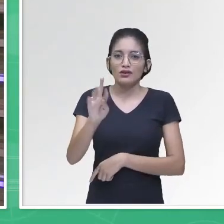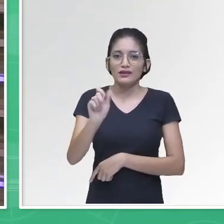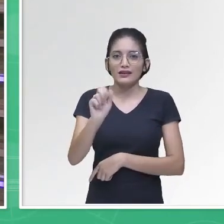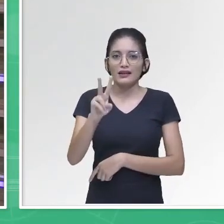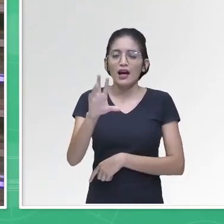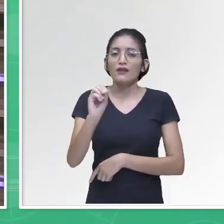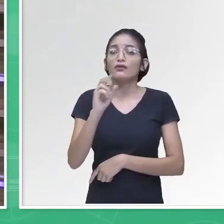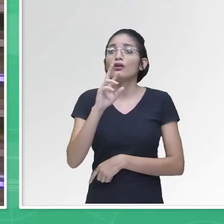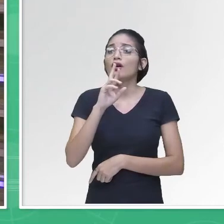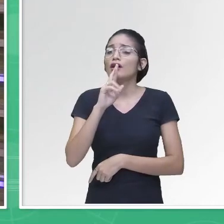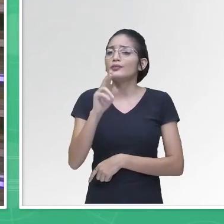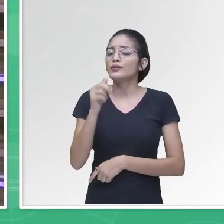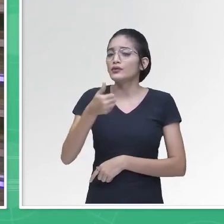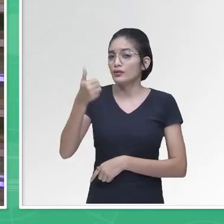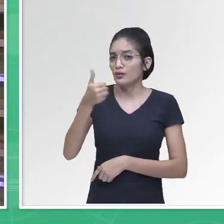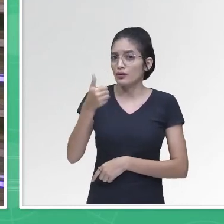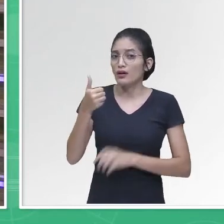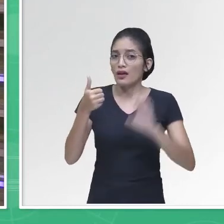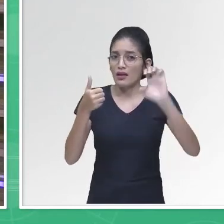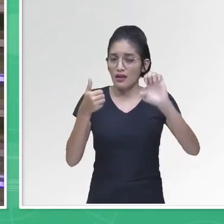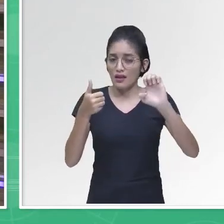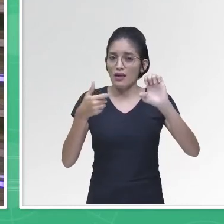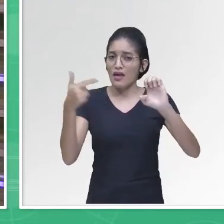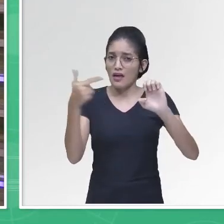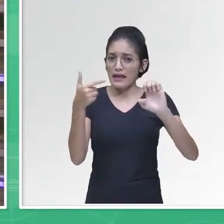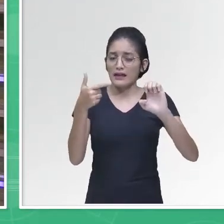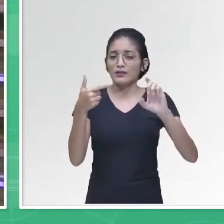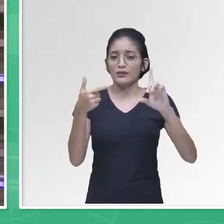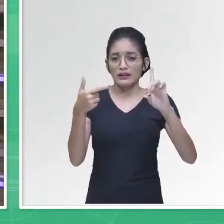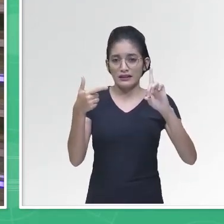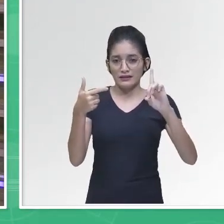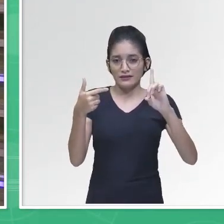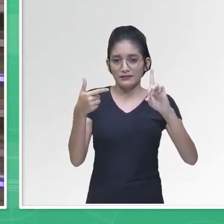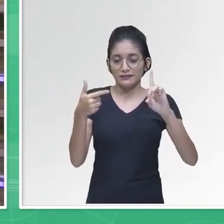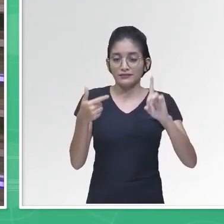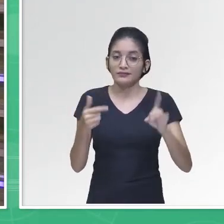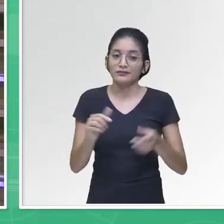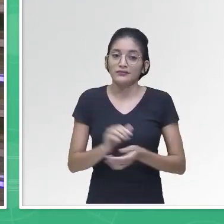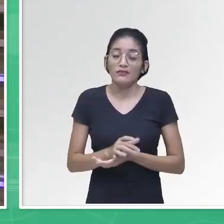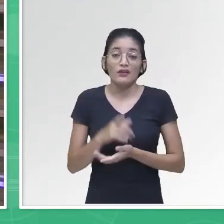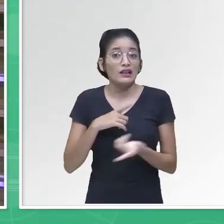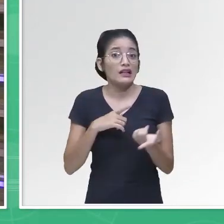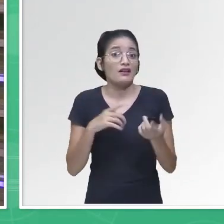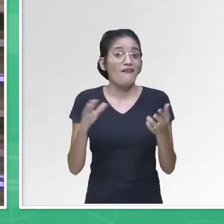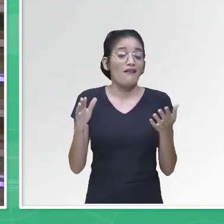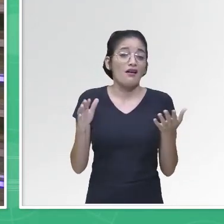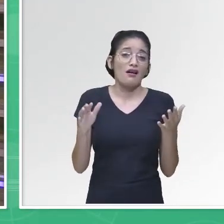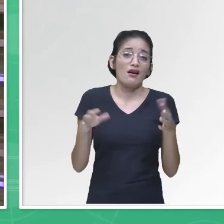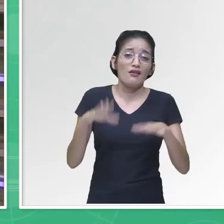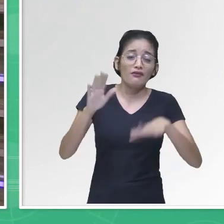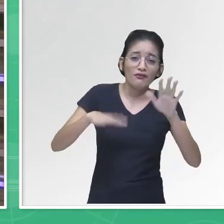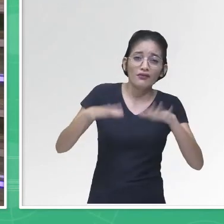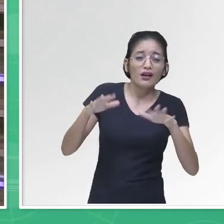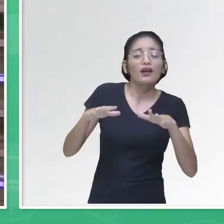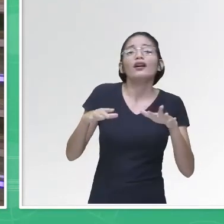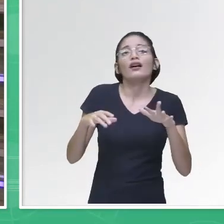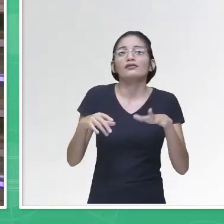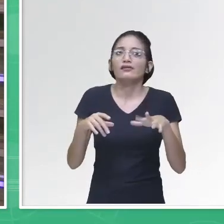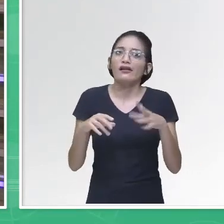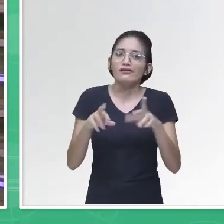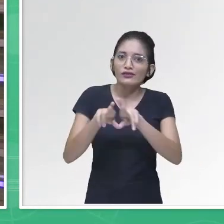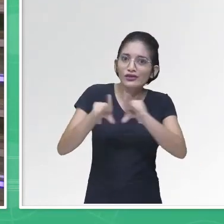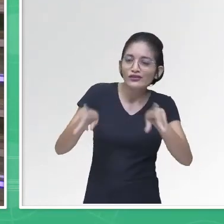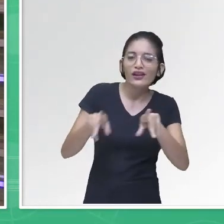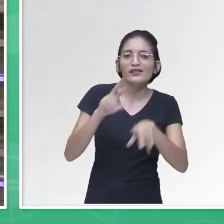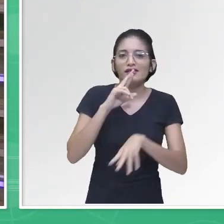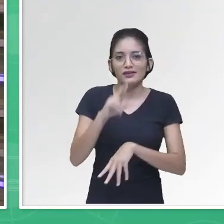1 é a letra E e a questão 2, letra D. Temos aqui várias respostas. É assim mesmo, gente,